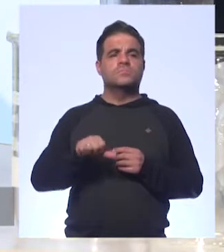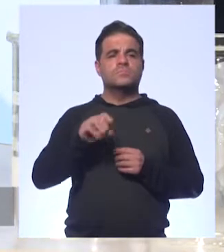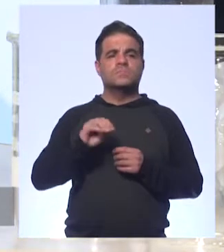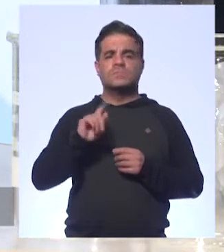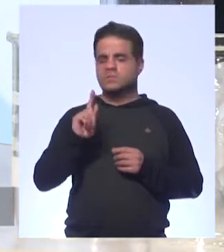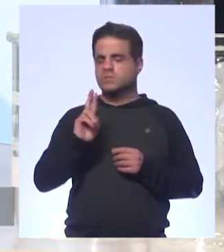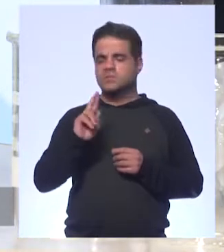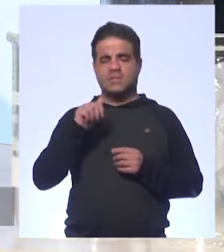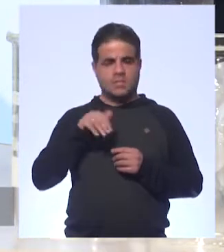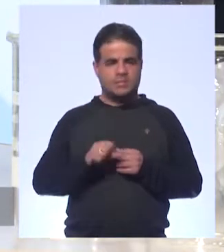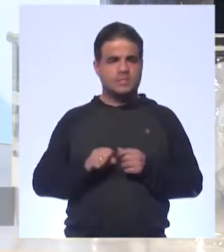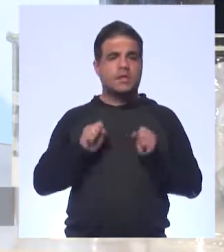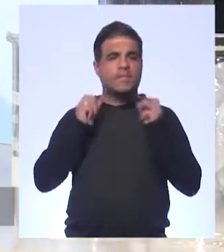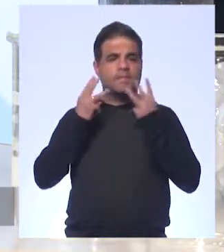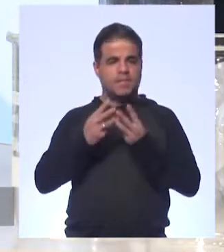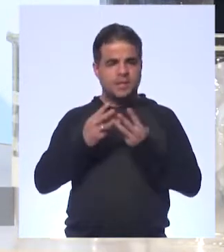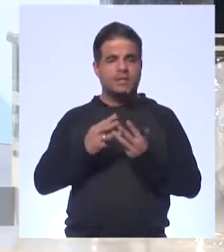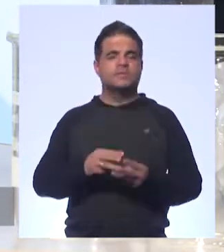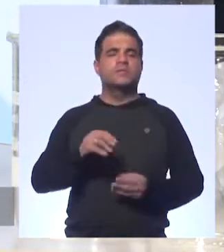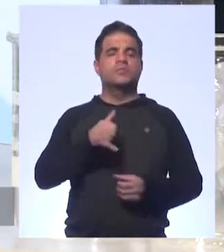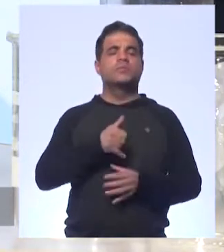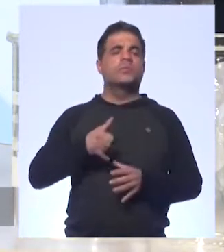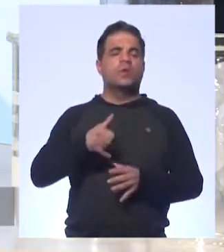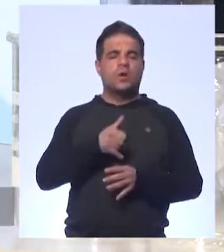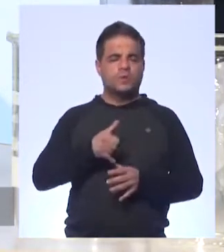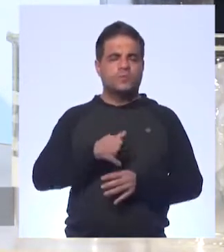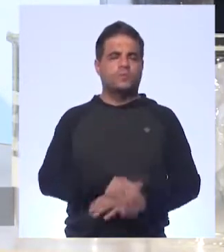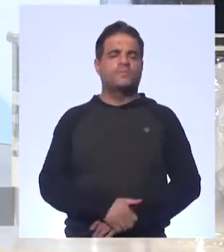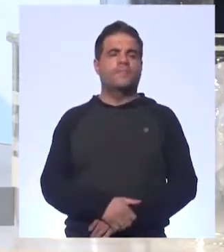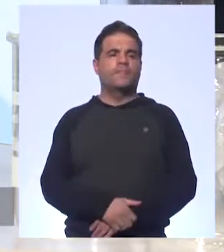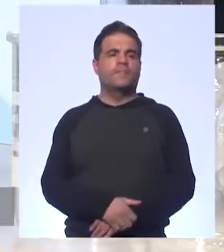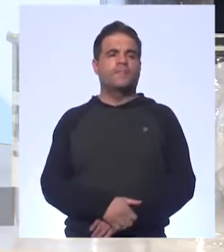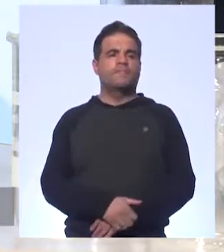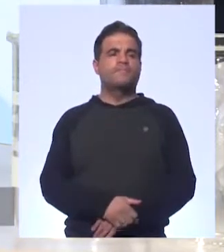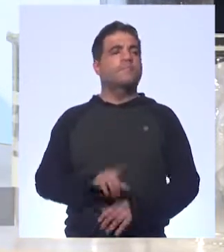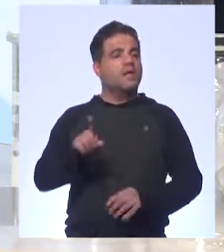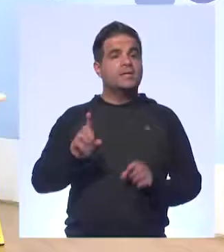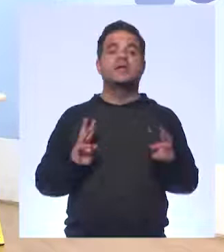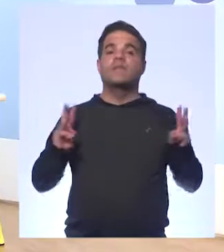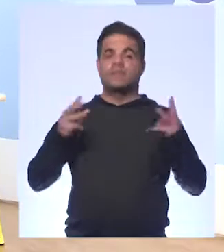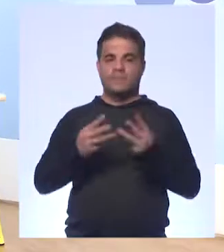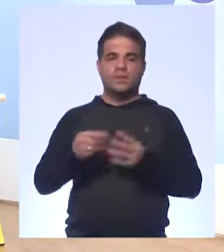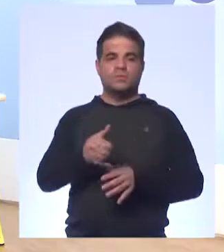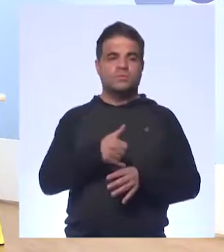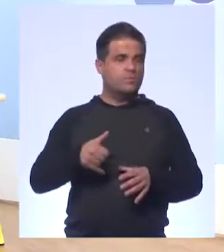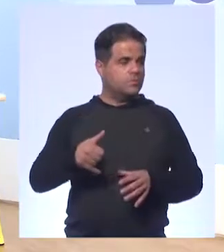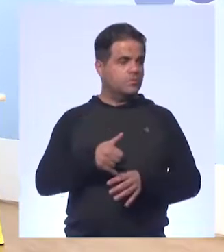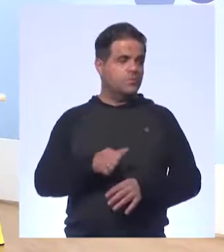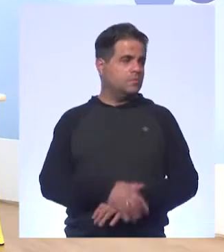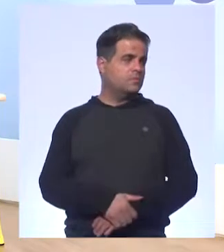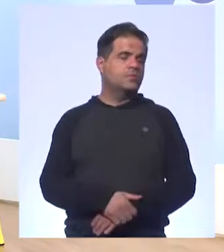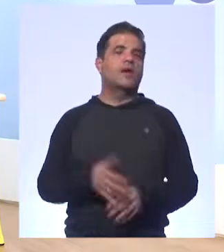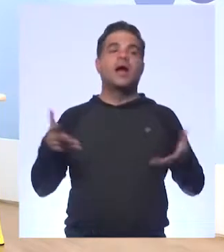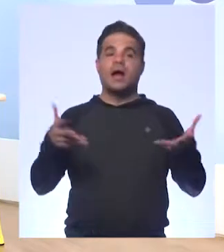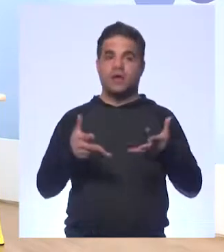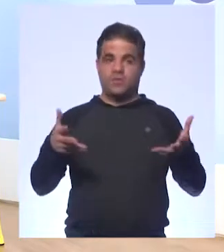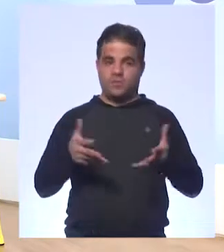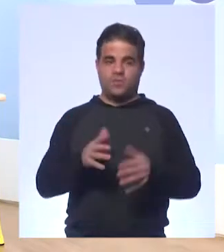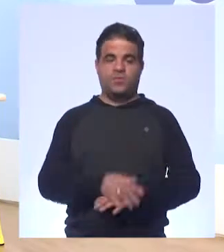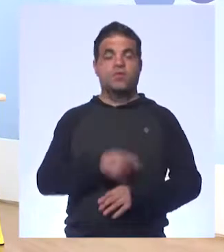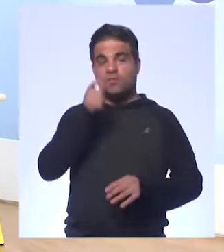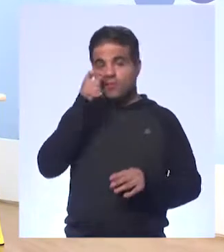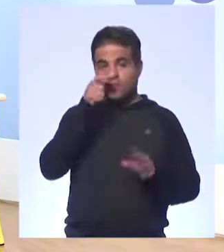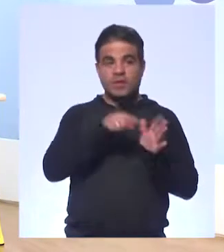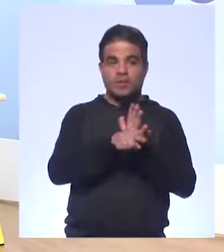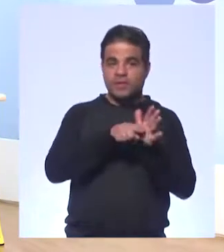gramas aí é a massa do óleo, ó. Muito bem. Bom, essa foi a massa do óleo. E agora eu vou